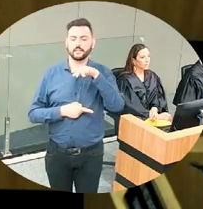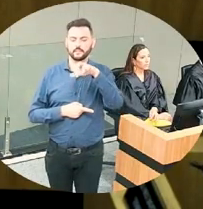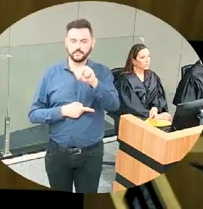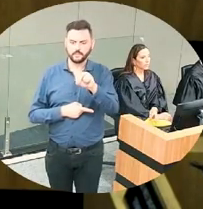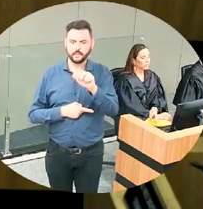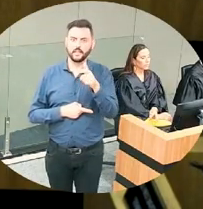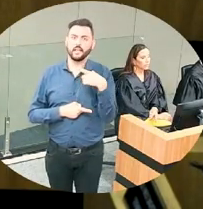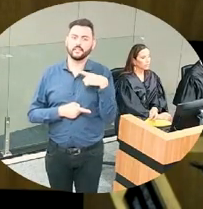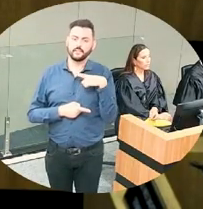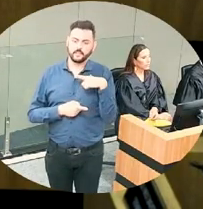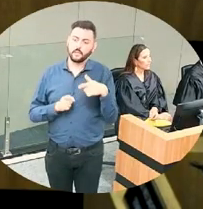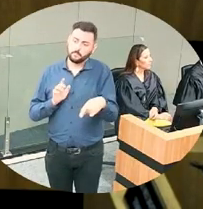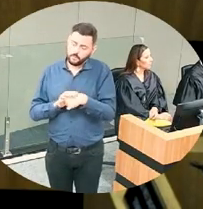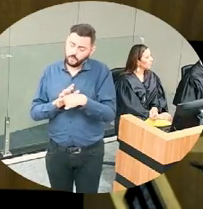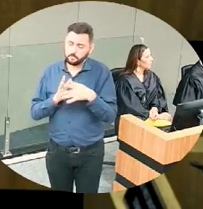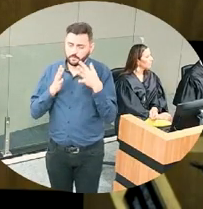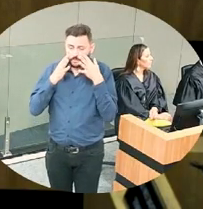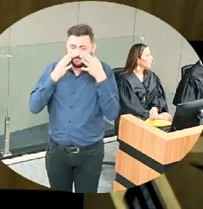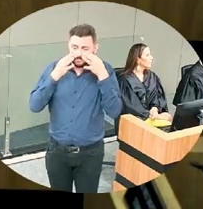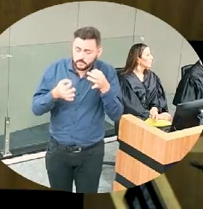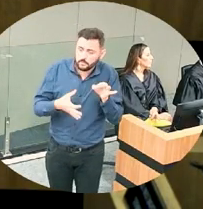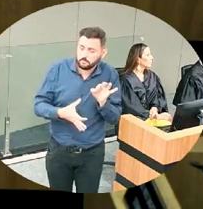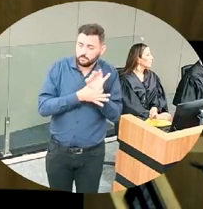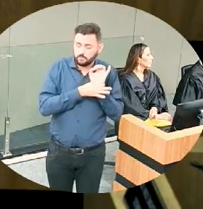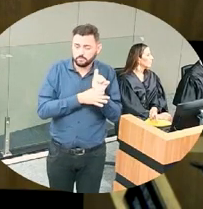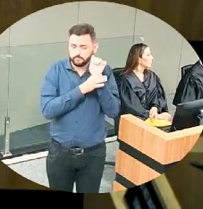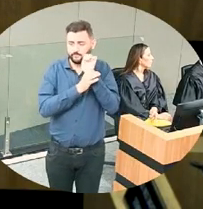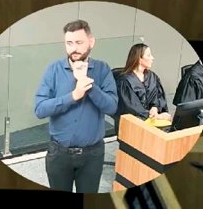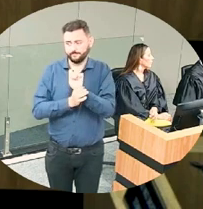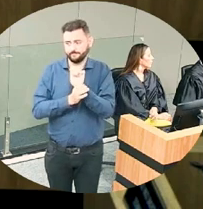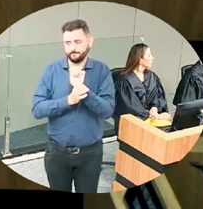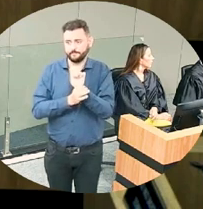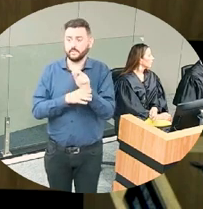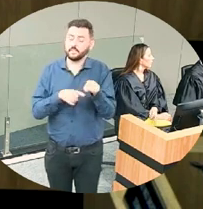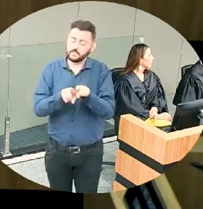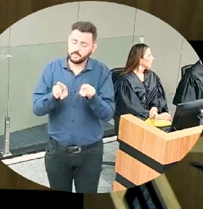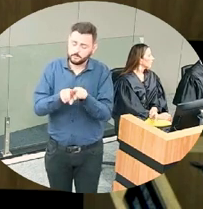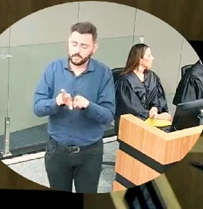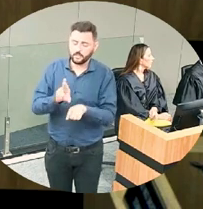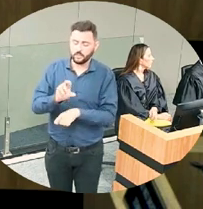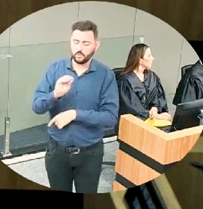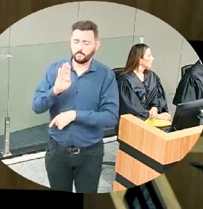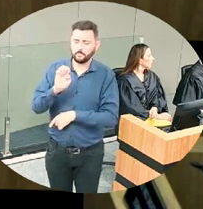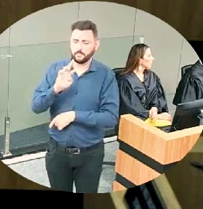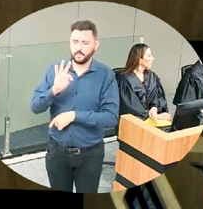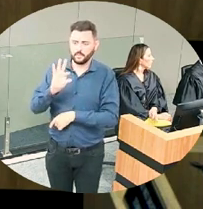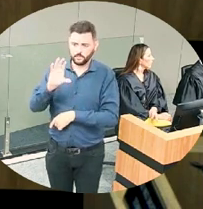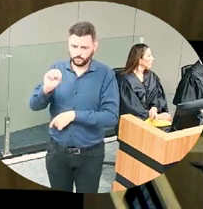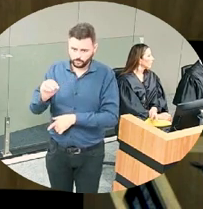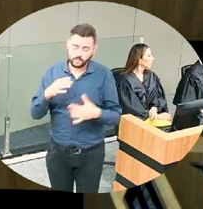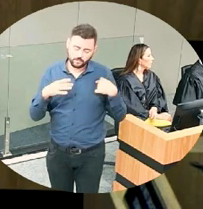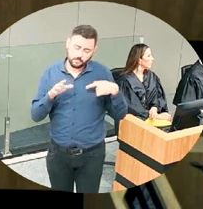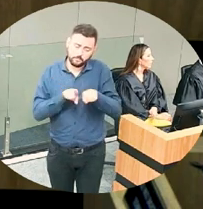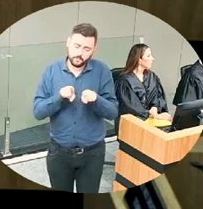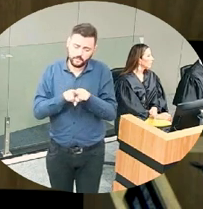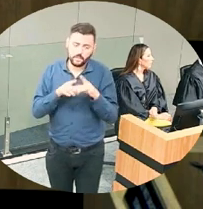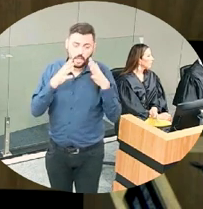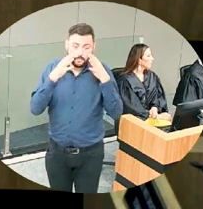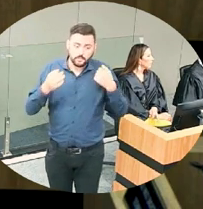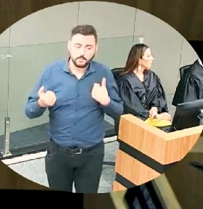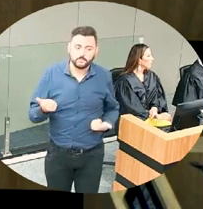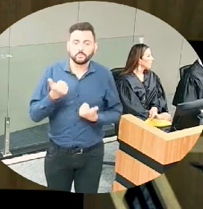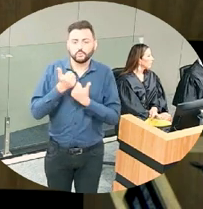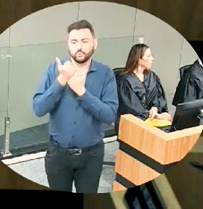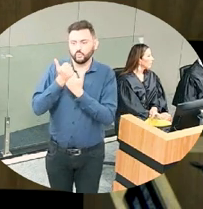bertolde no cargo de ouvidora e ouvidora da mulher e Roberto basilone leite no cargo de ouvidor